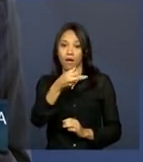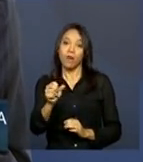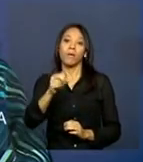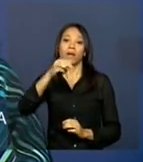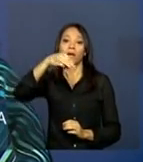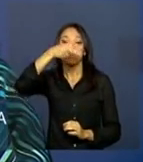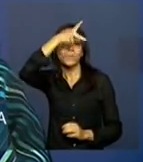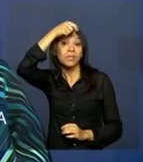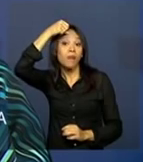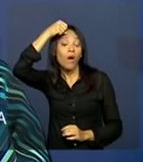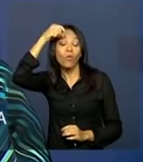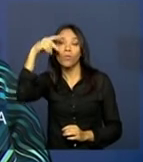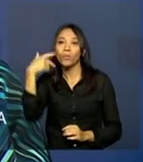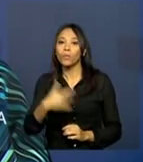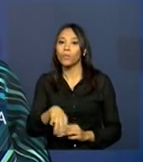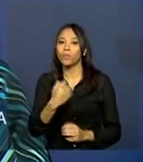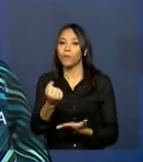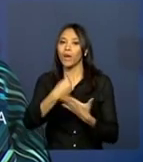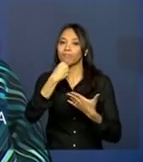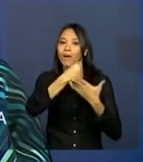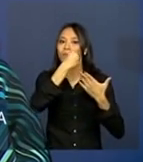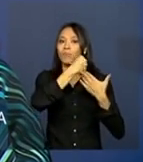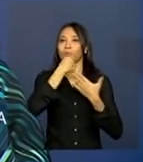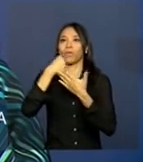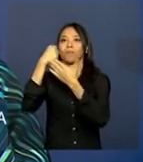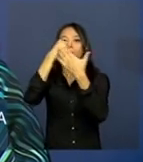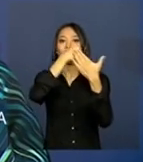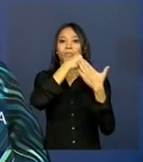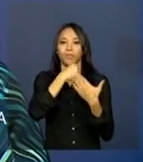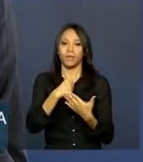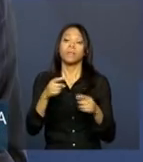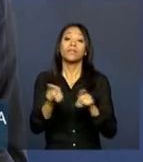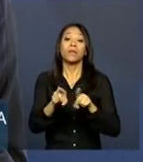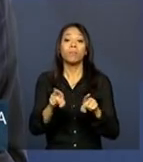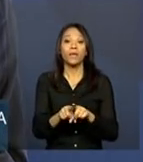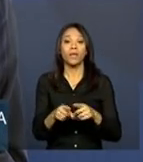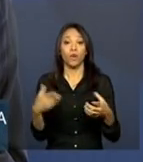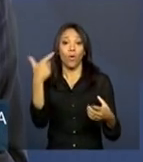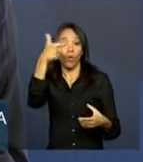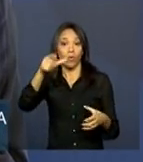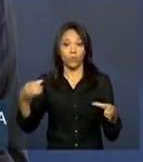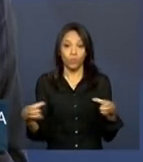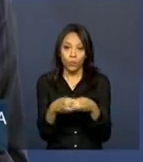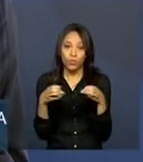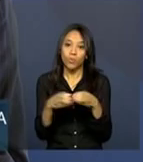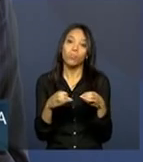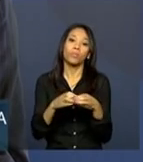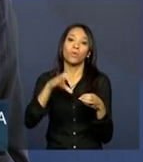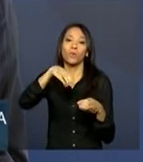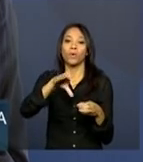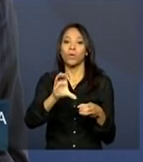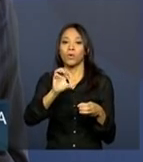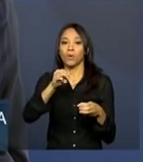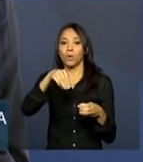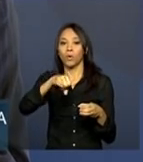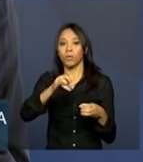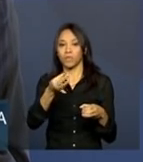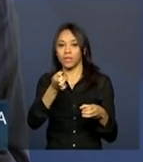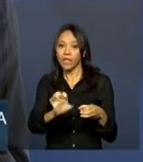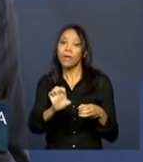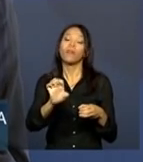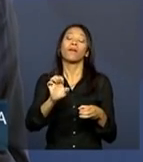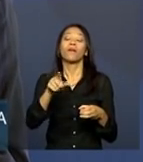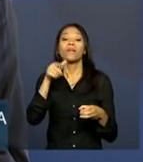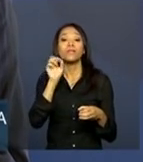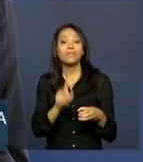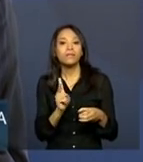investigação poderosa Neste País os comitês populares de verdade memória e justiça e sua importante rede nacional que